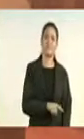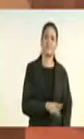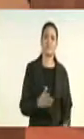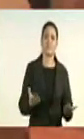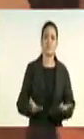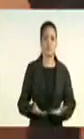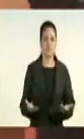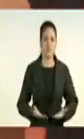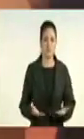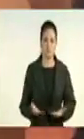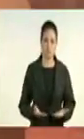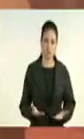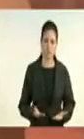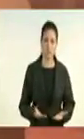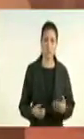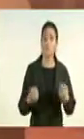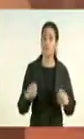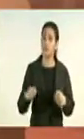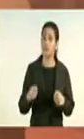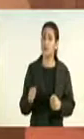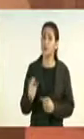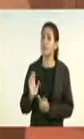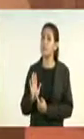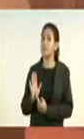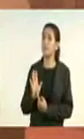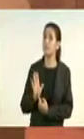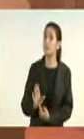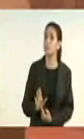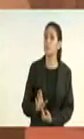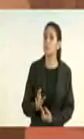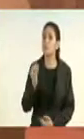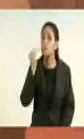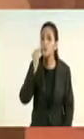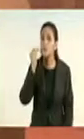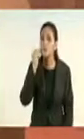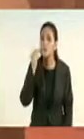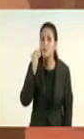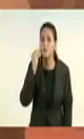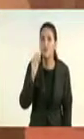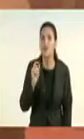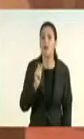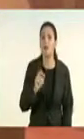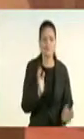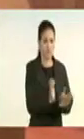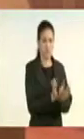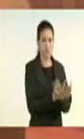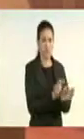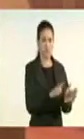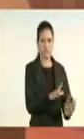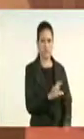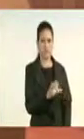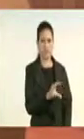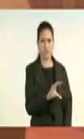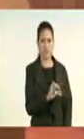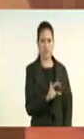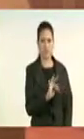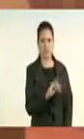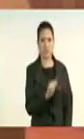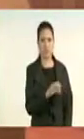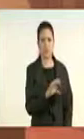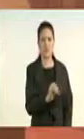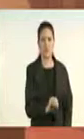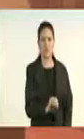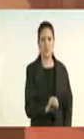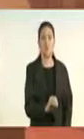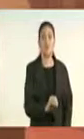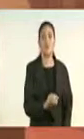que a Comissão de Licitação do Estado causou algum prejuízo ao erário, que alguns dos seus membros foi